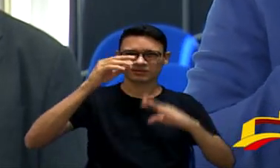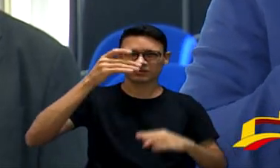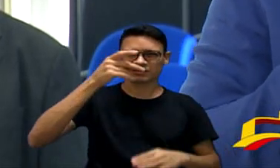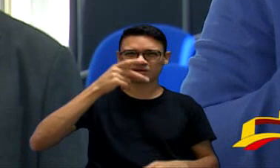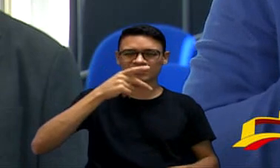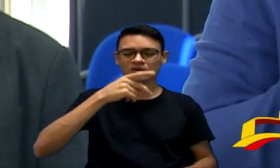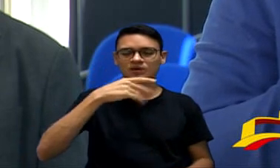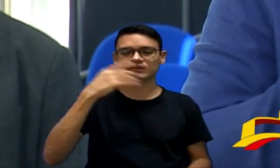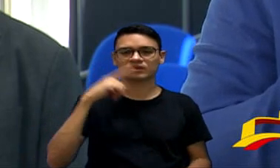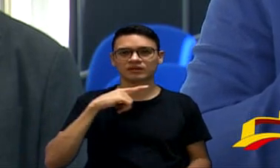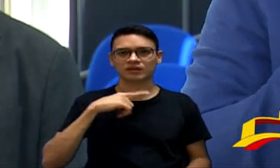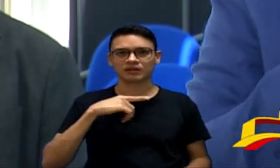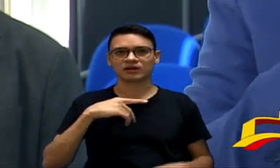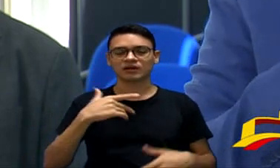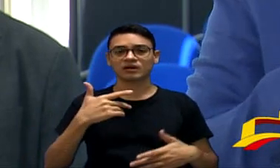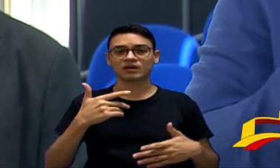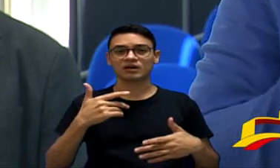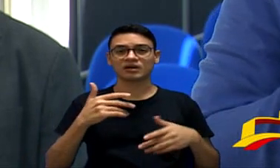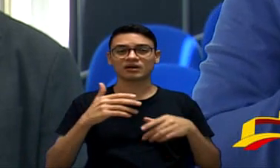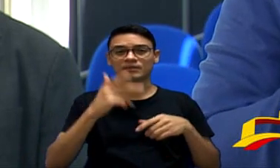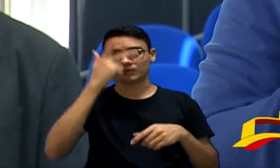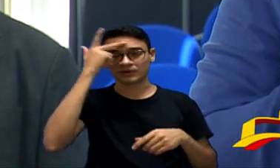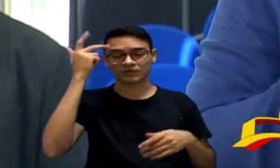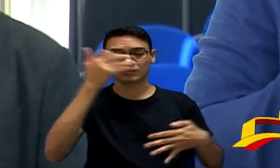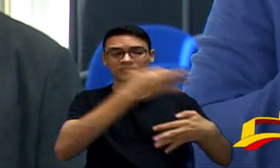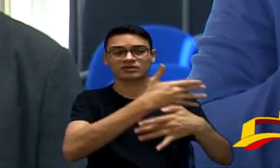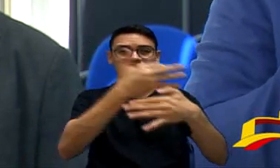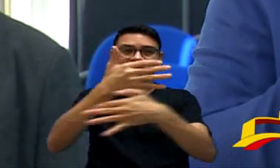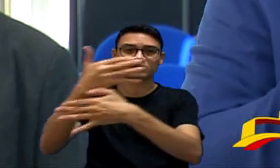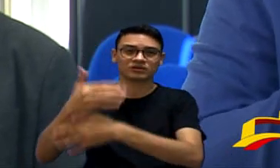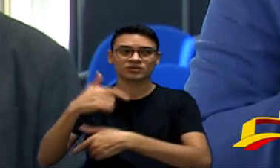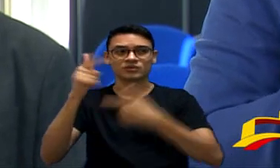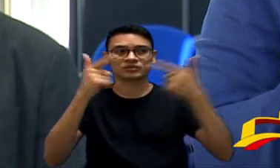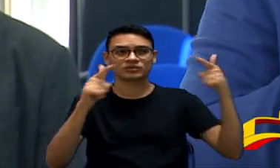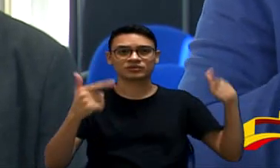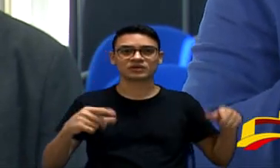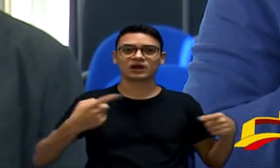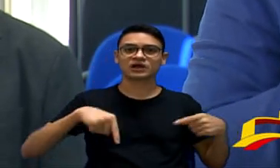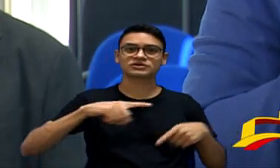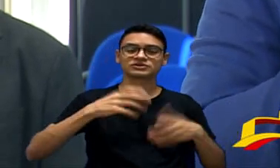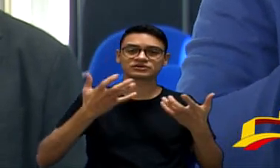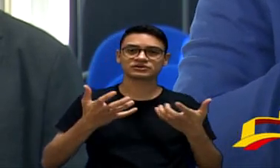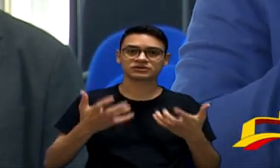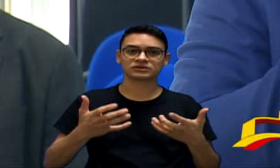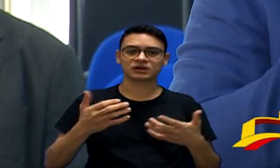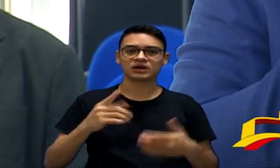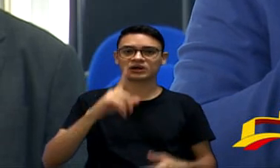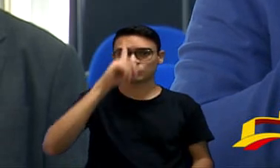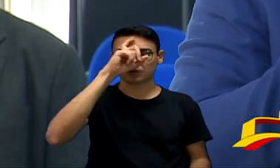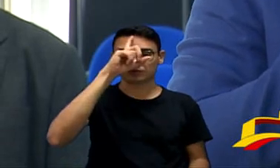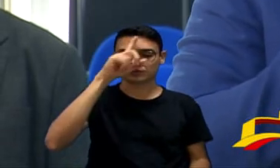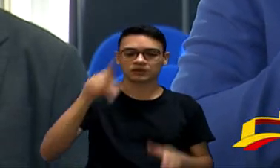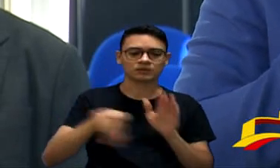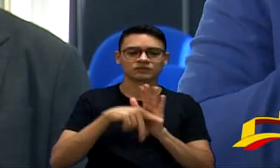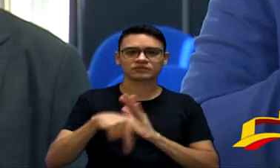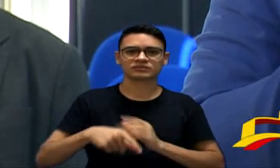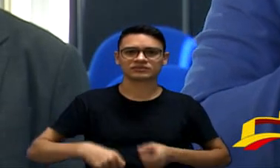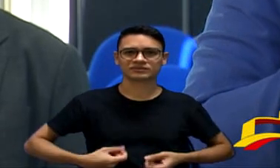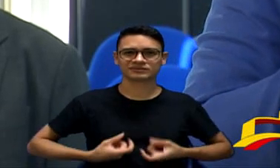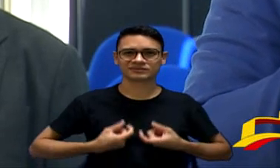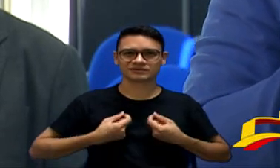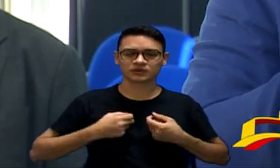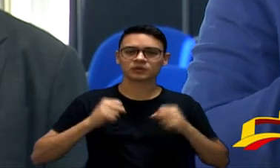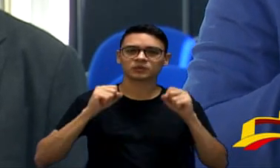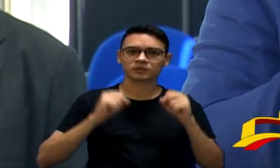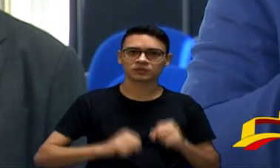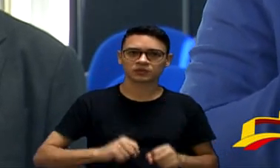mas só que além de atender Sorocaba, está atendendo mais 80 cidades. A gente quer um hospital do câncer exclusivo para a cidade de Sorocaba. Pode ser lá na Zona